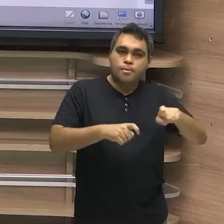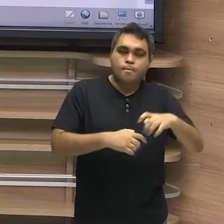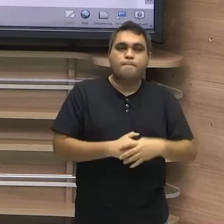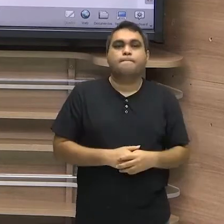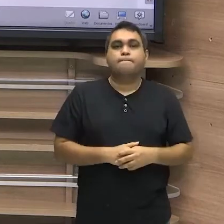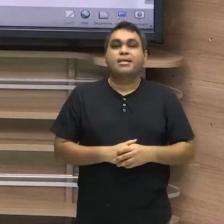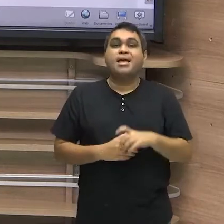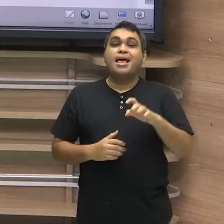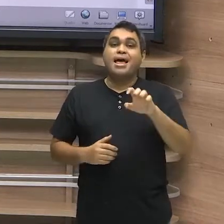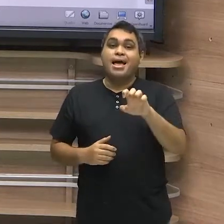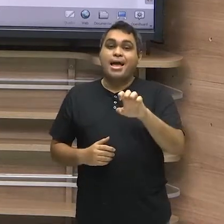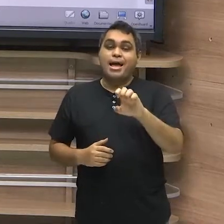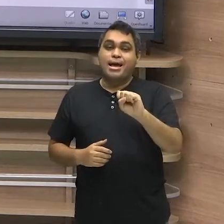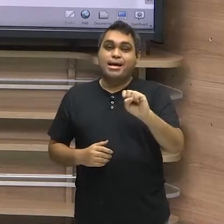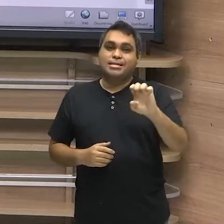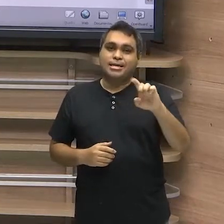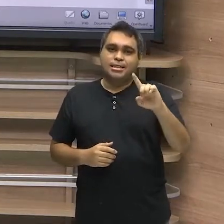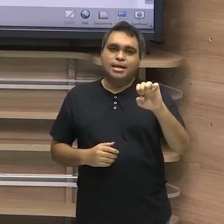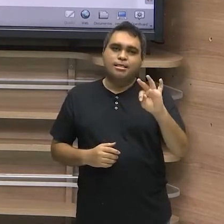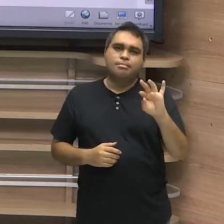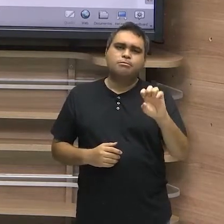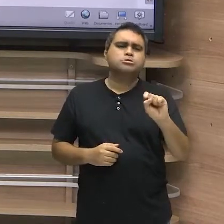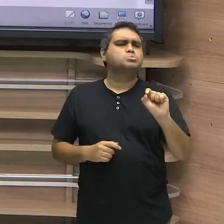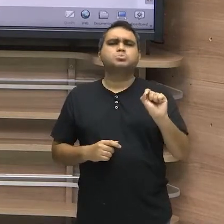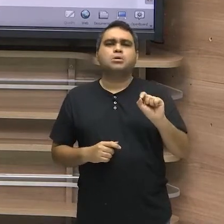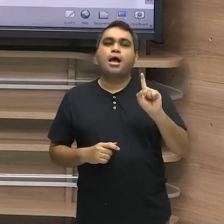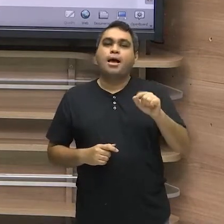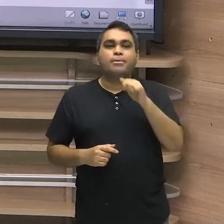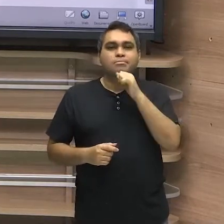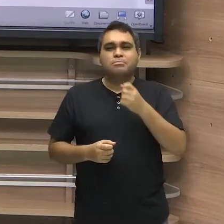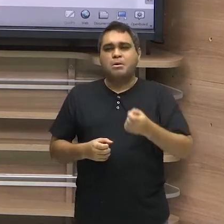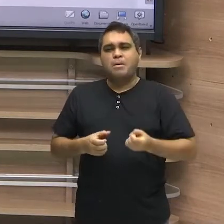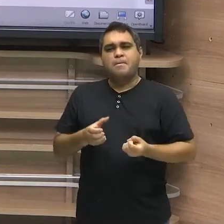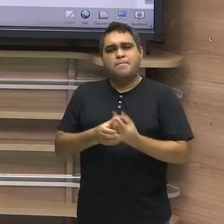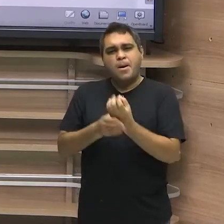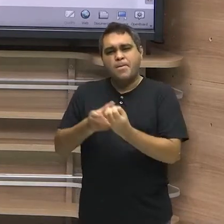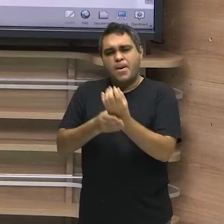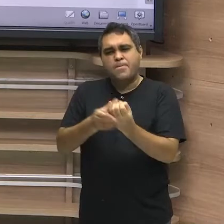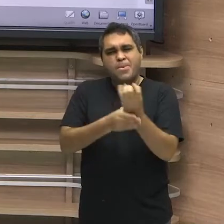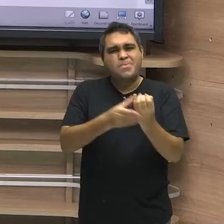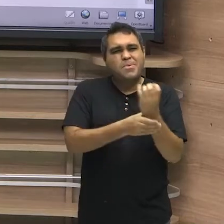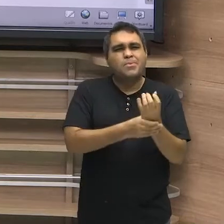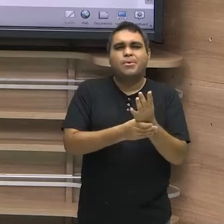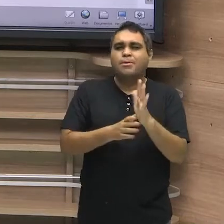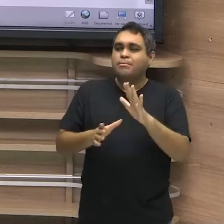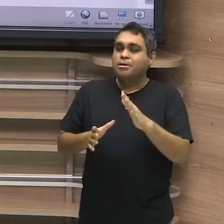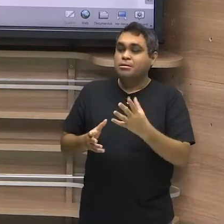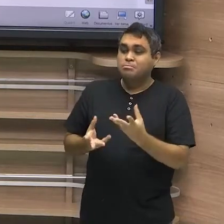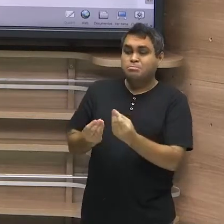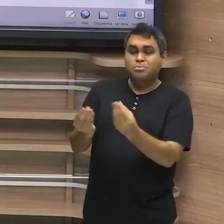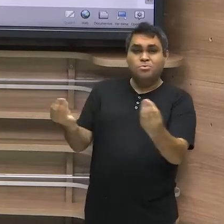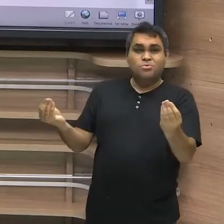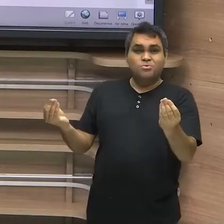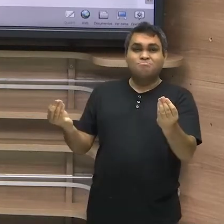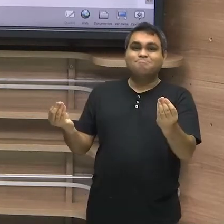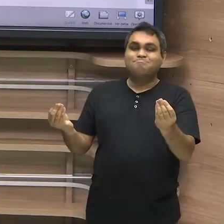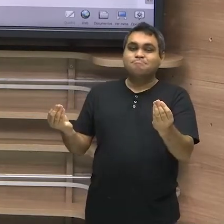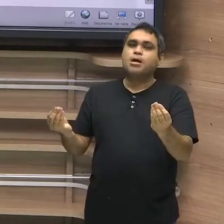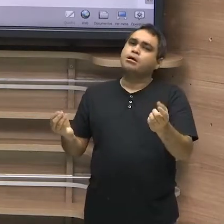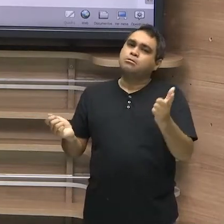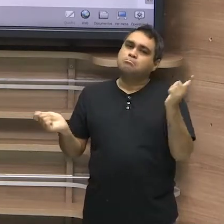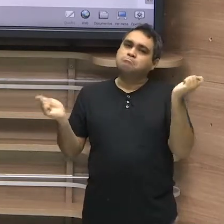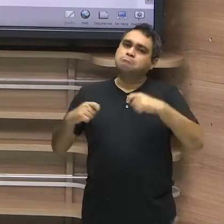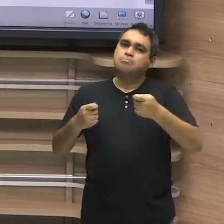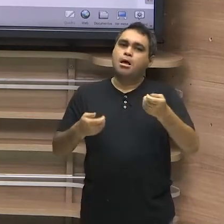produzo mais do que eu preciso para sobreviver. Então, eu tenho aí uma margem para eu fazer trocas, certo? Para eu